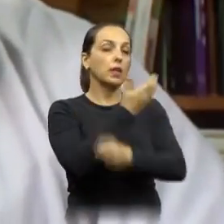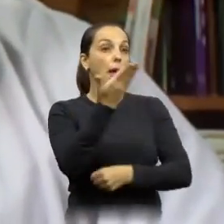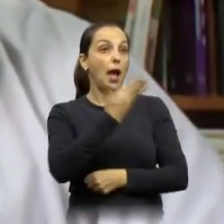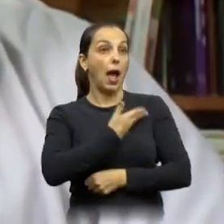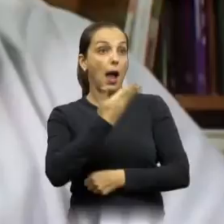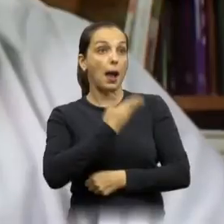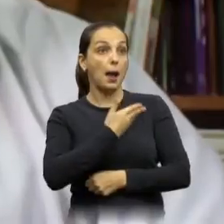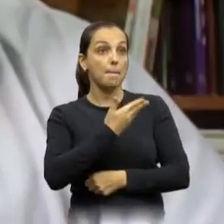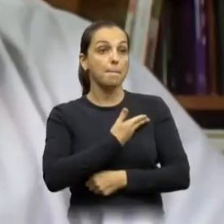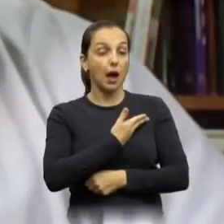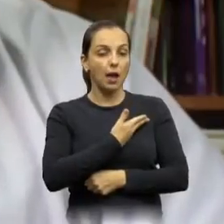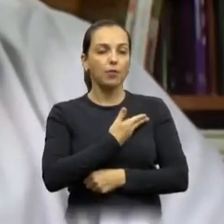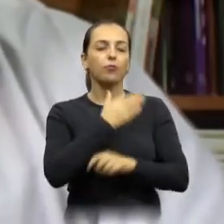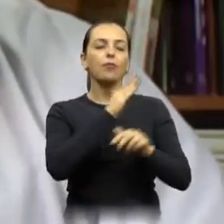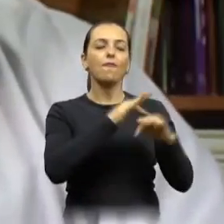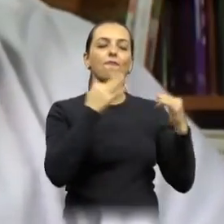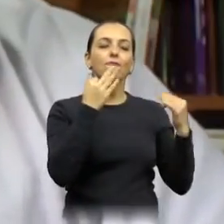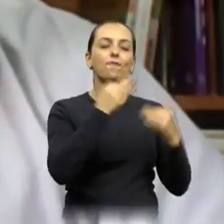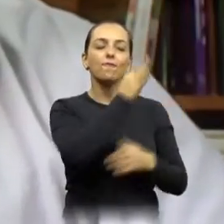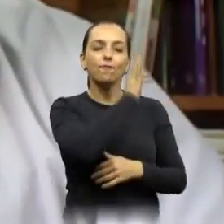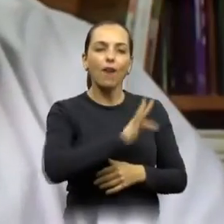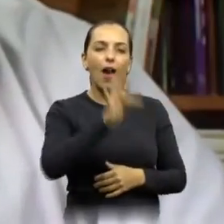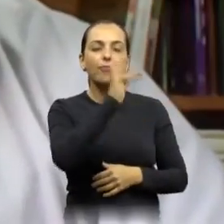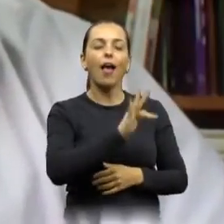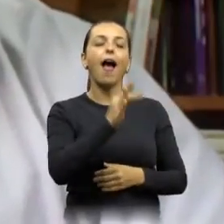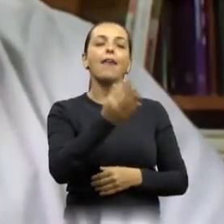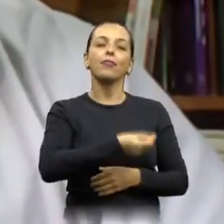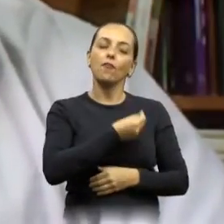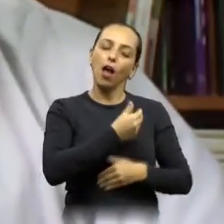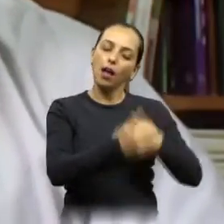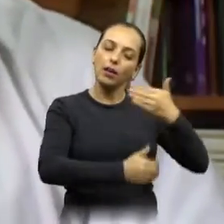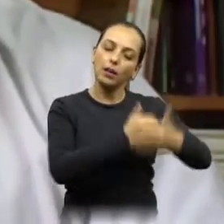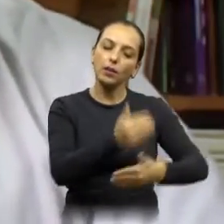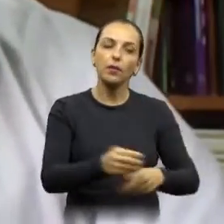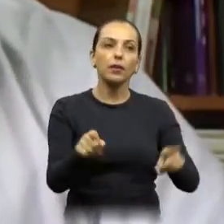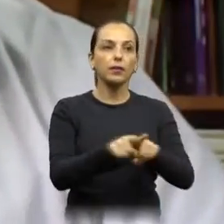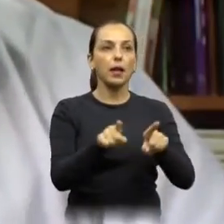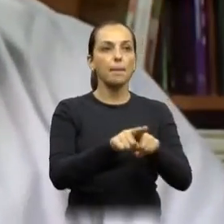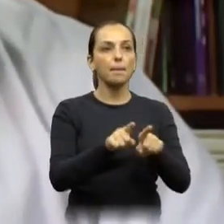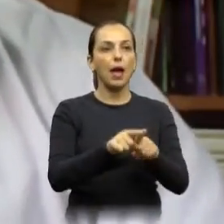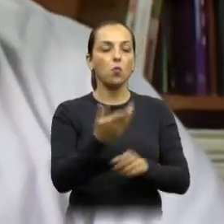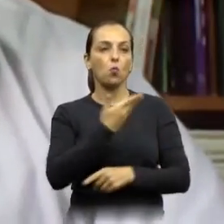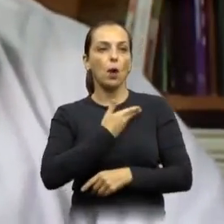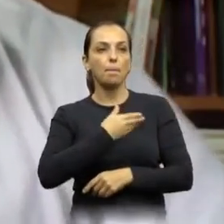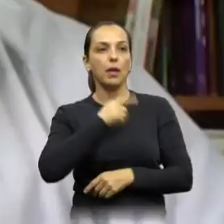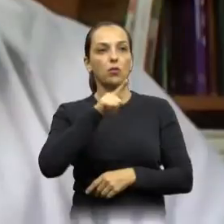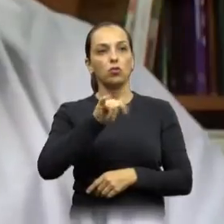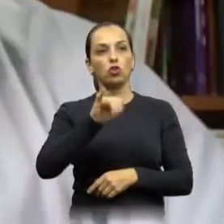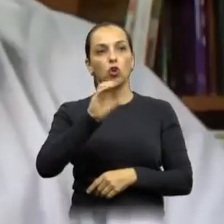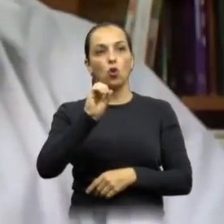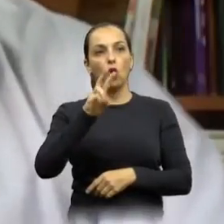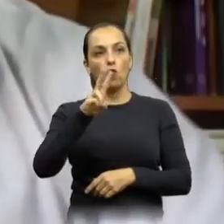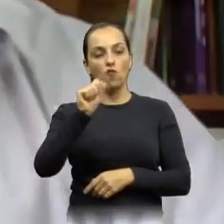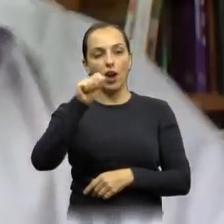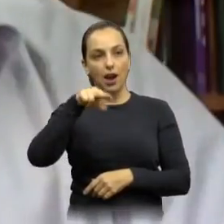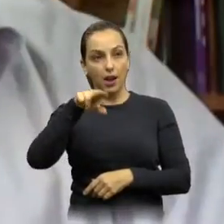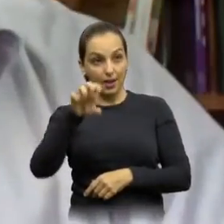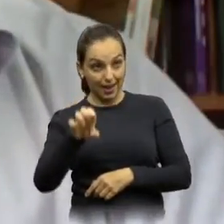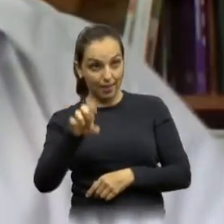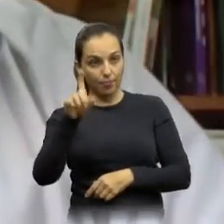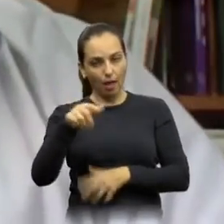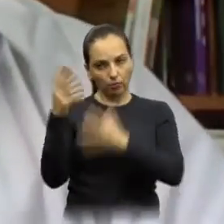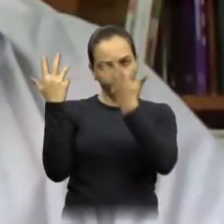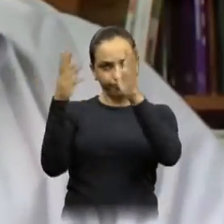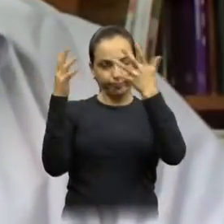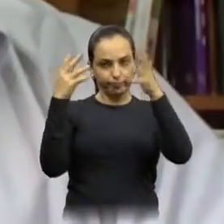amigo de vida, de faculdade, de luta política, que é o meu camarada Giovanni Giorgetto, que faz aniversário hoje também. Um abraço para